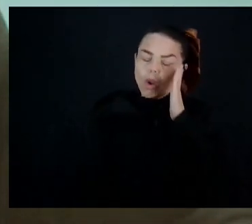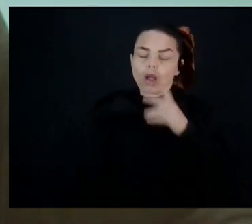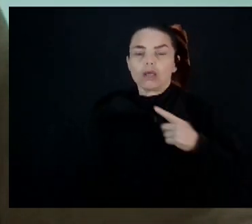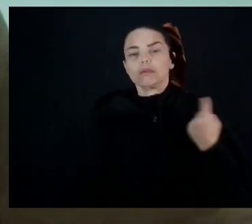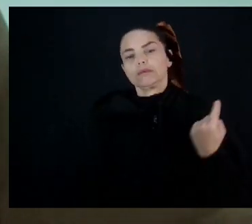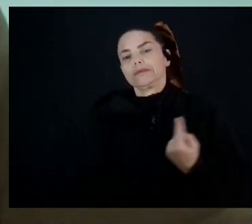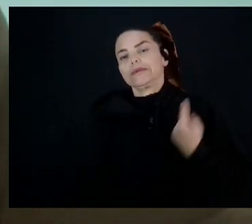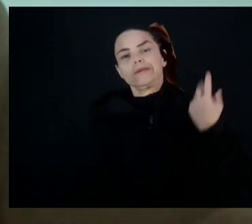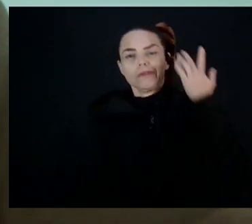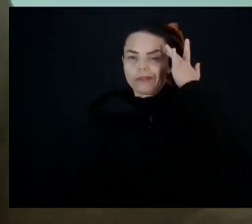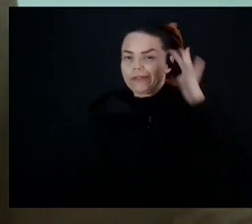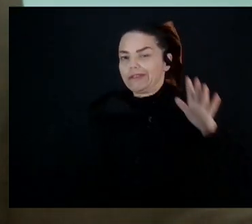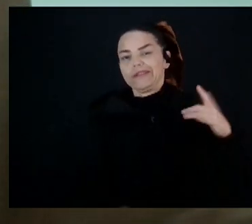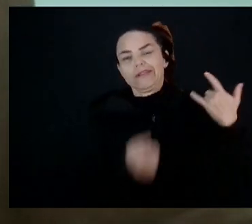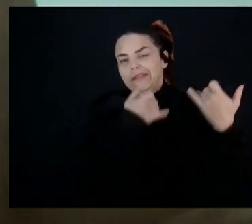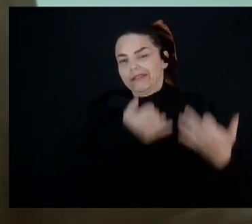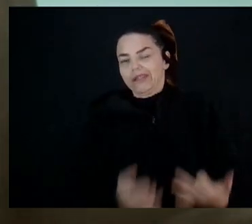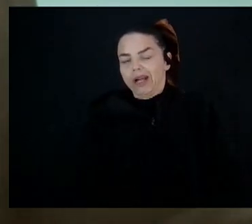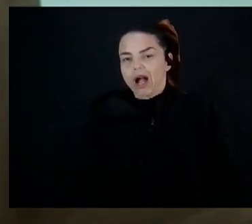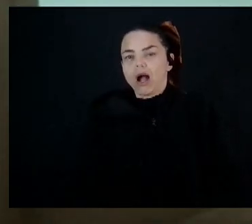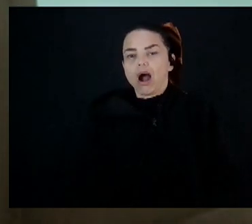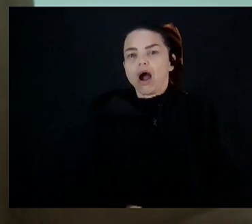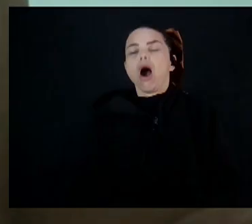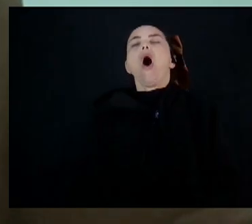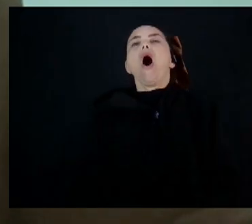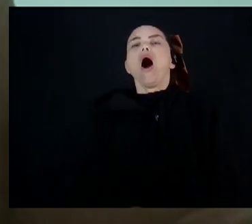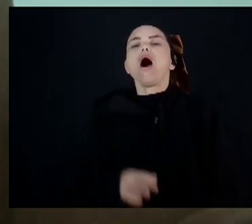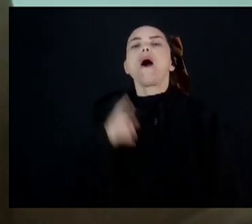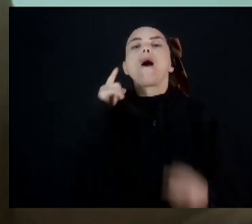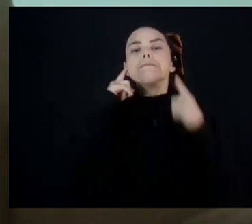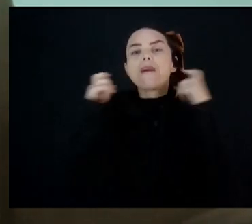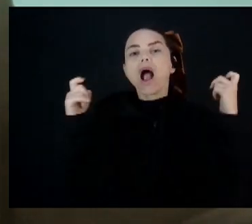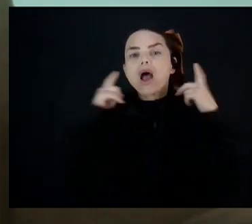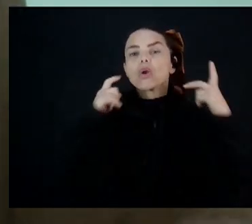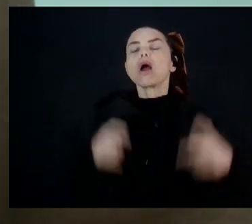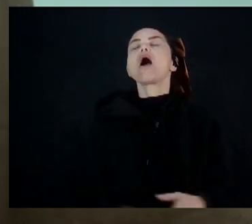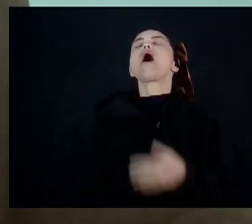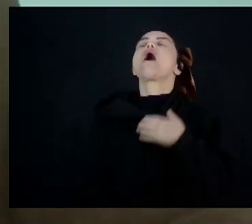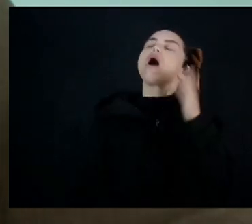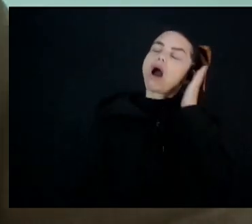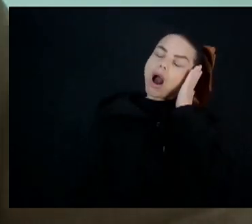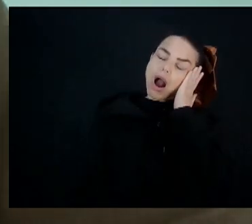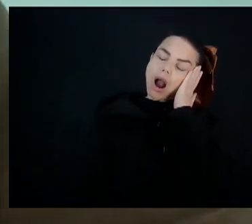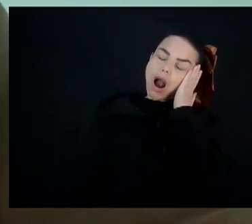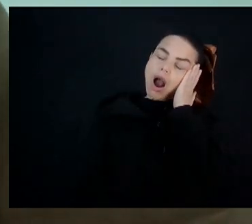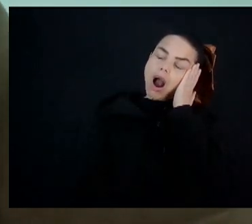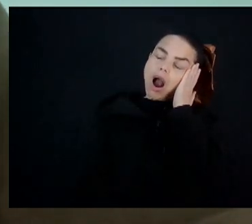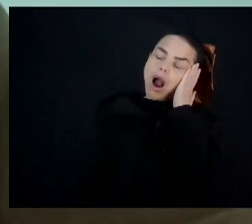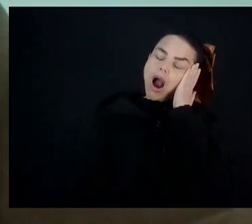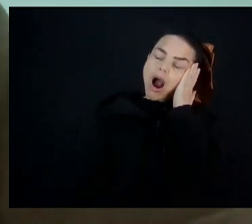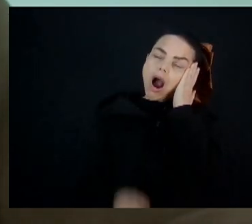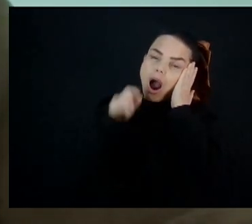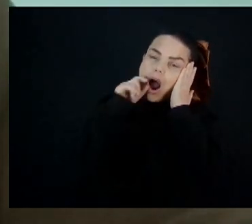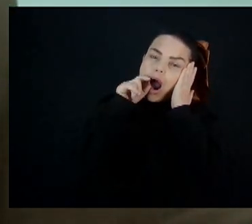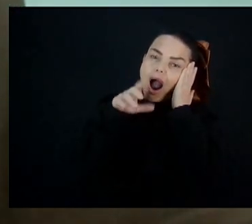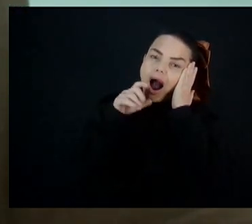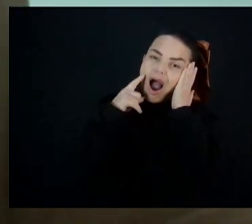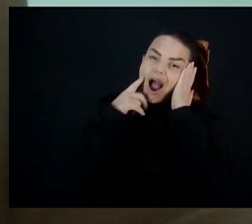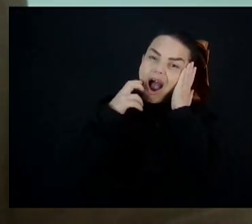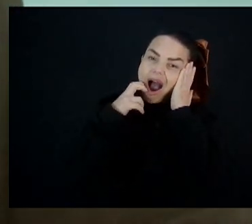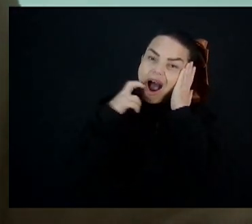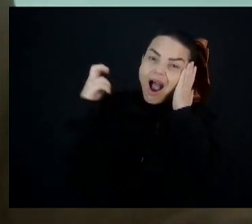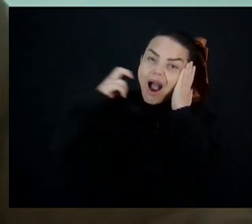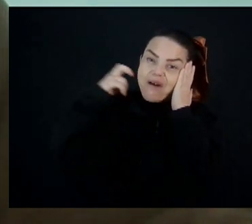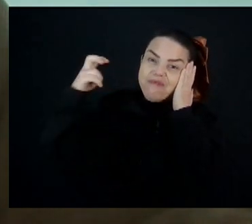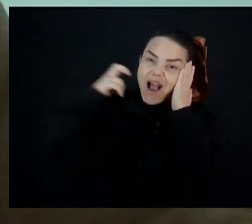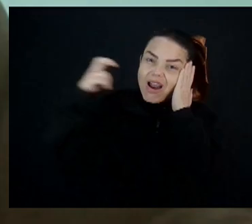alguém descreveu que ronca. Mas, na verdade, pior do que roncar, eu tenho uma apneia do sono, que também faz com que eu desperte e faz com que